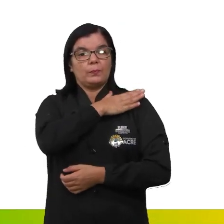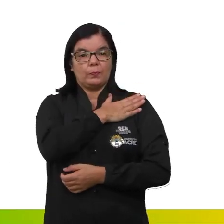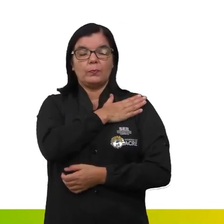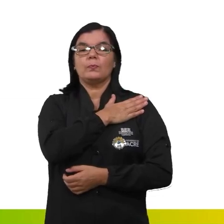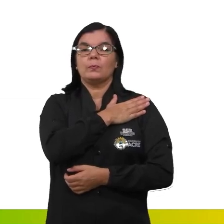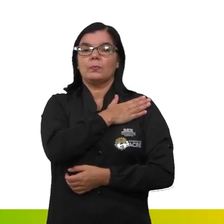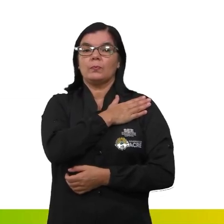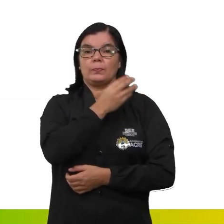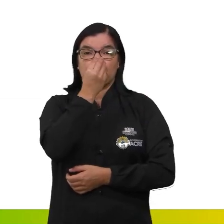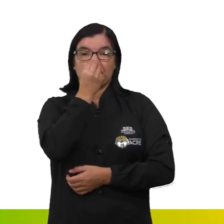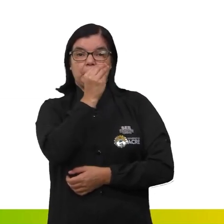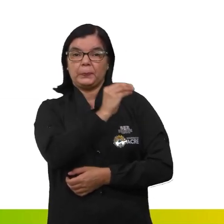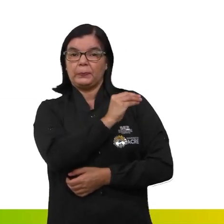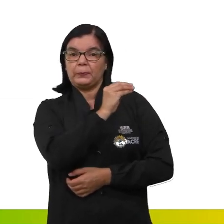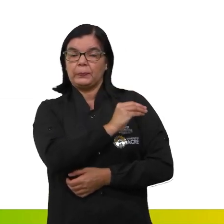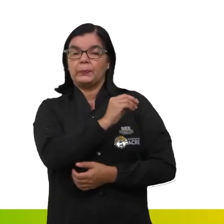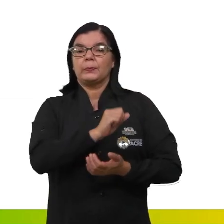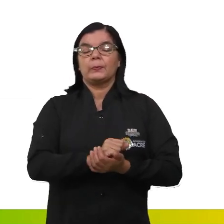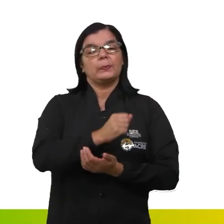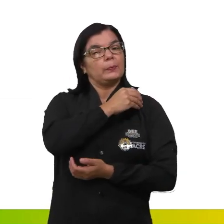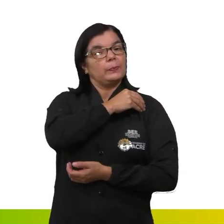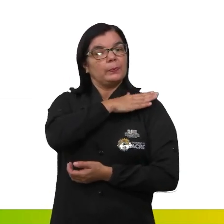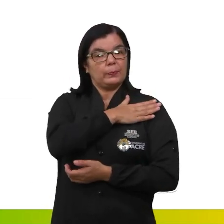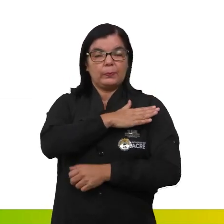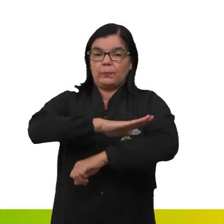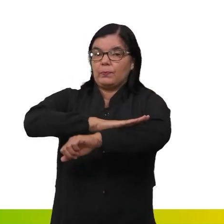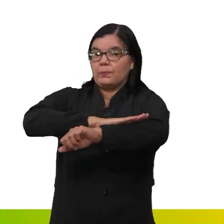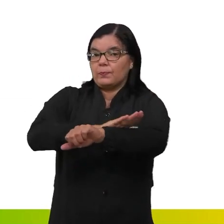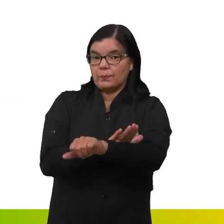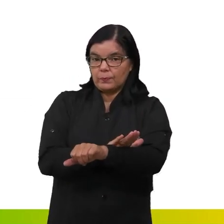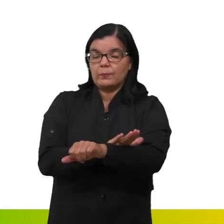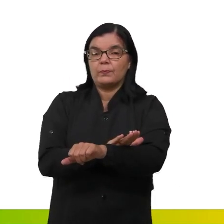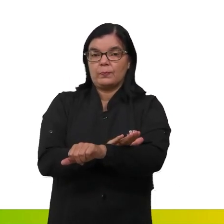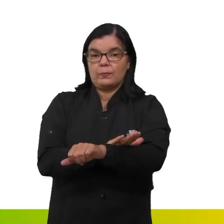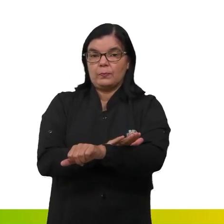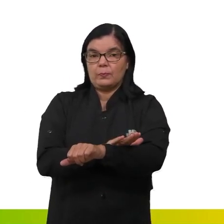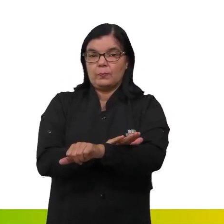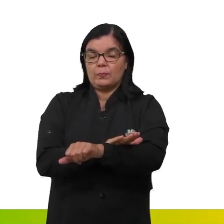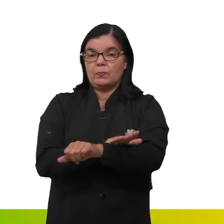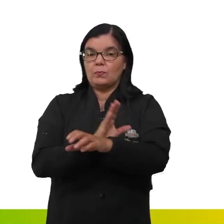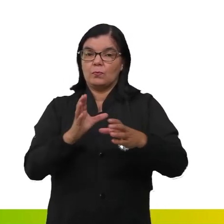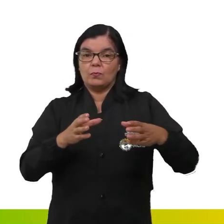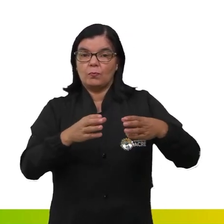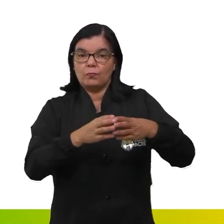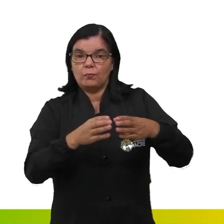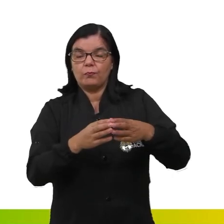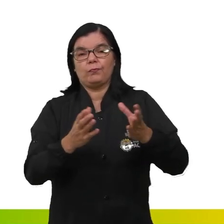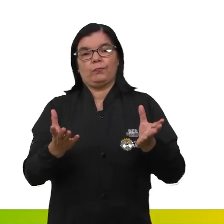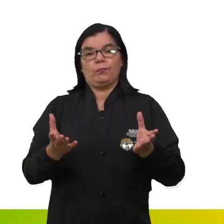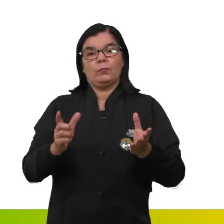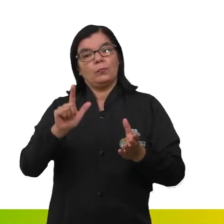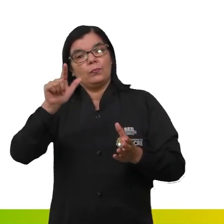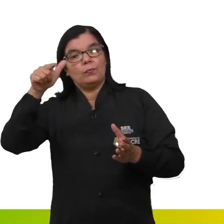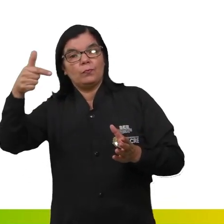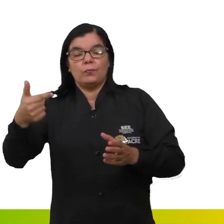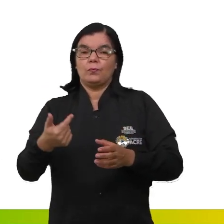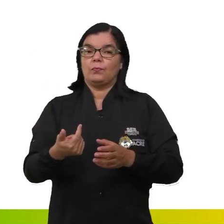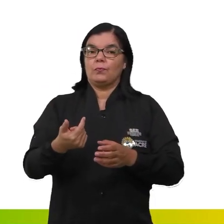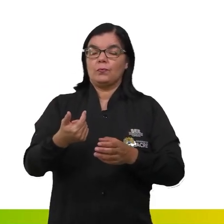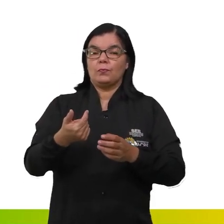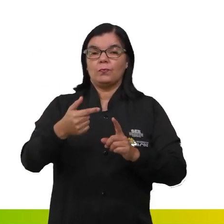preconceito e discriminação. O preconceito racial, de gênero, de classe e outros tipos